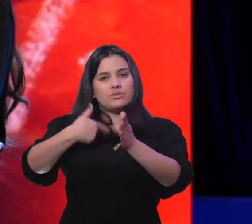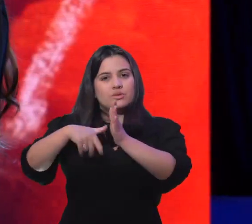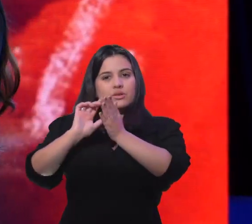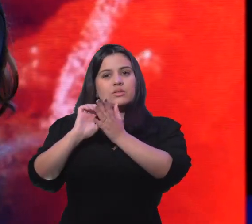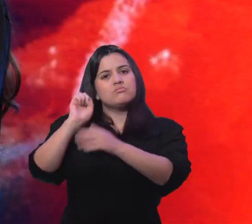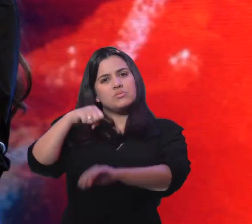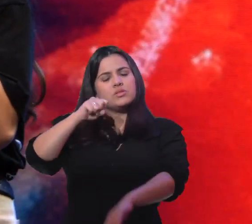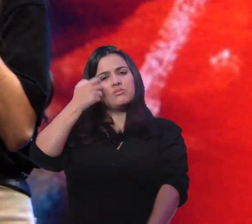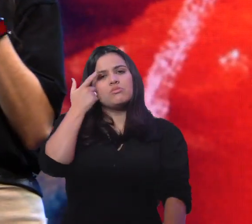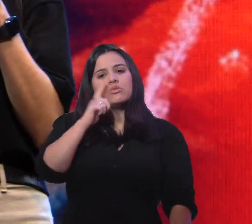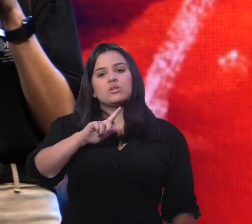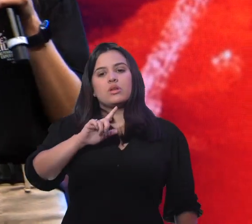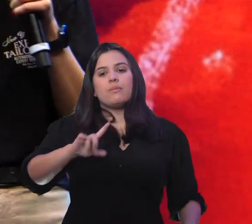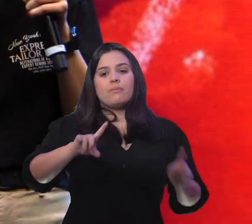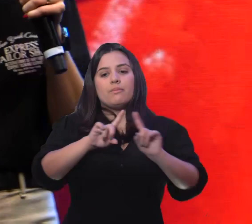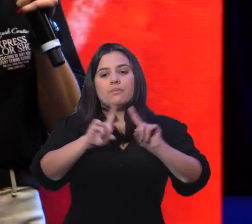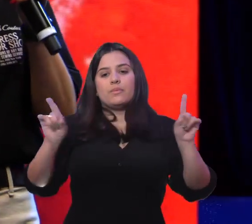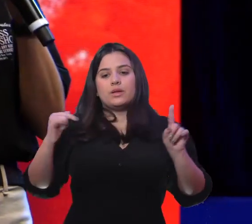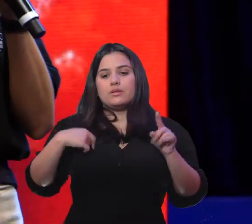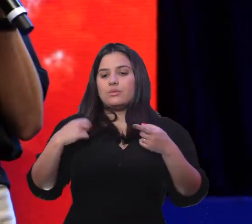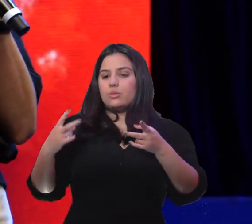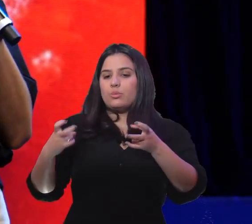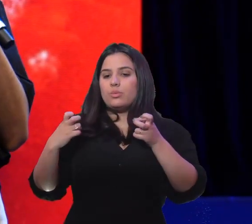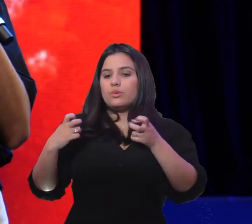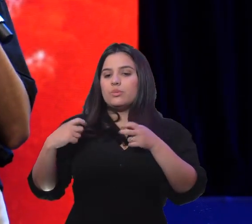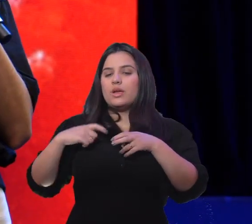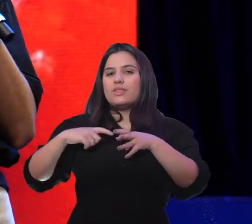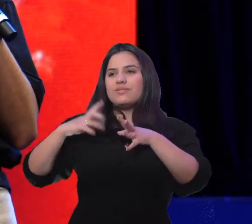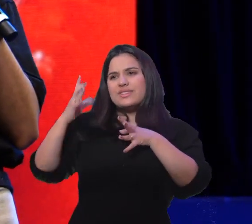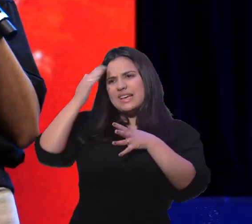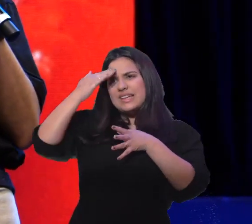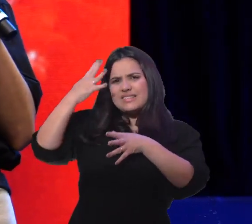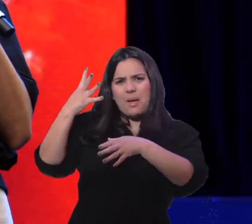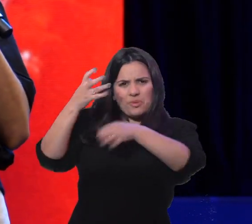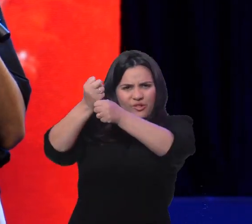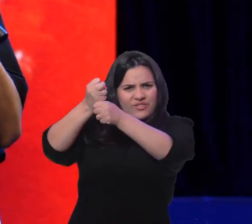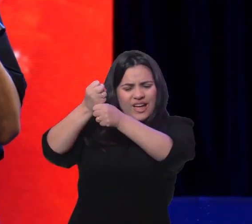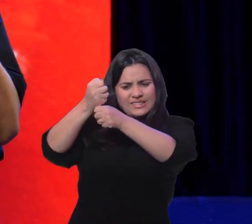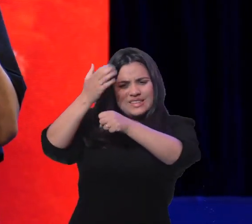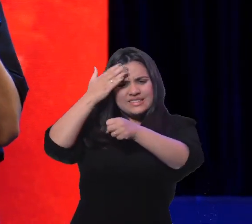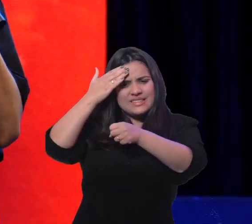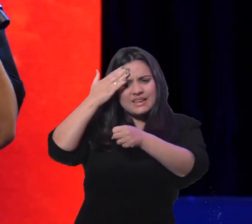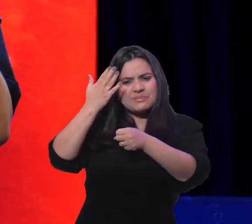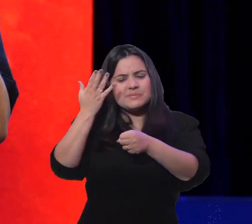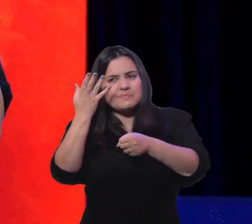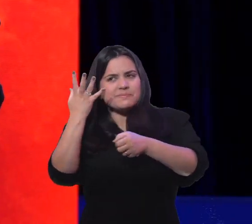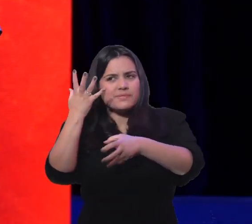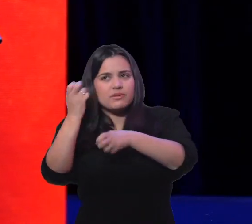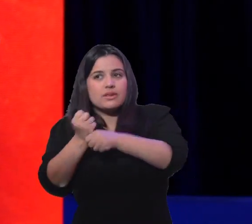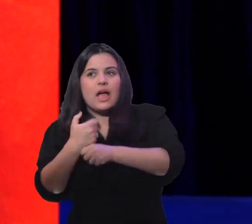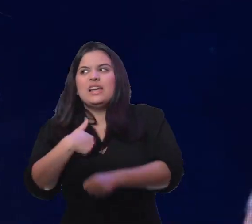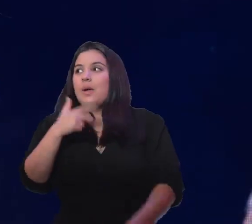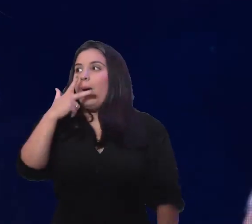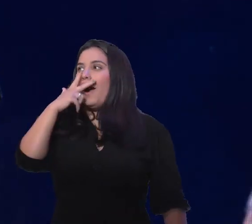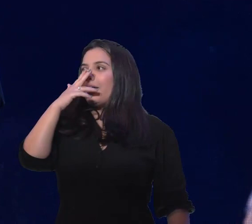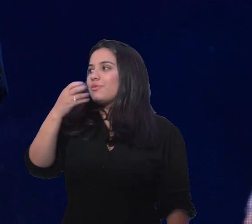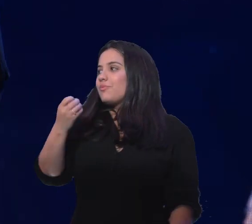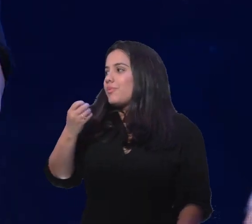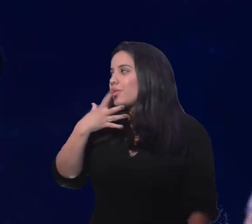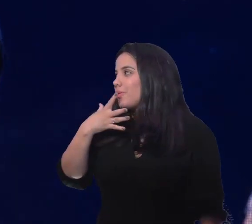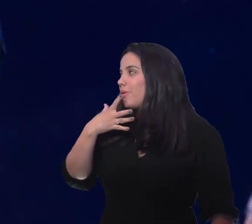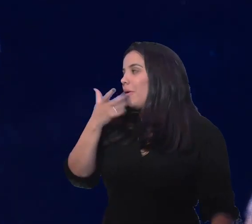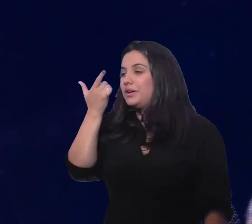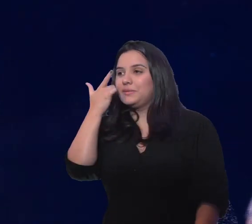freando e tal. Só que eu percebi que ela começou a ganhar um pouco mais de confiança do que deveria. Sabe, assim, quando você... eu acho que eu sou muito boa nisso, então eu